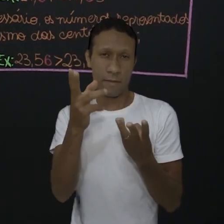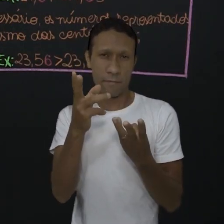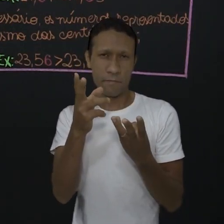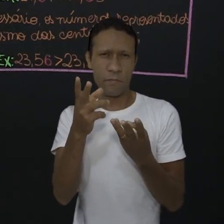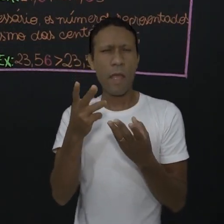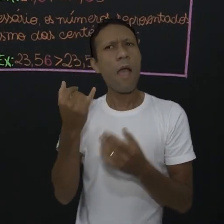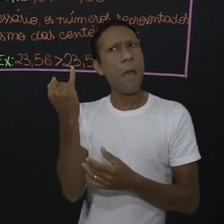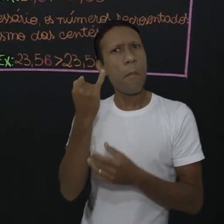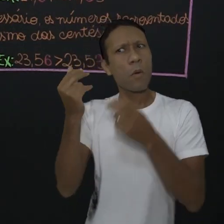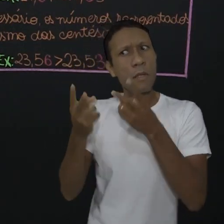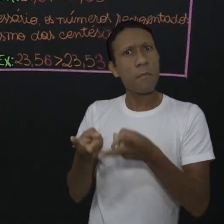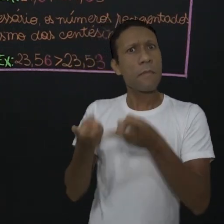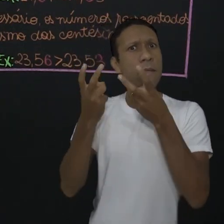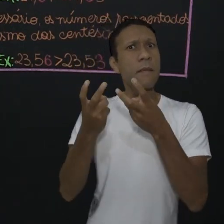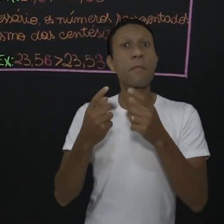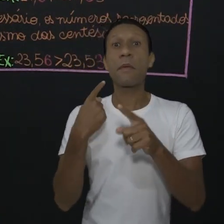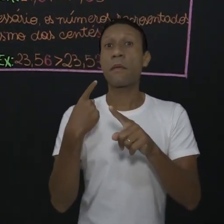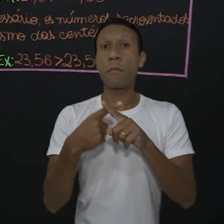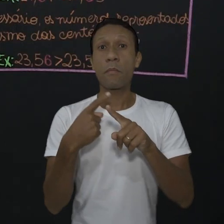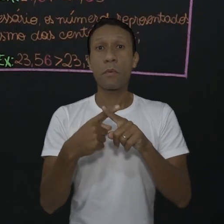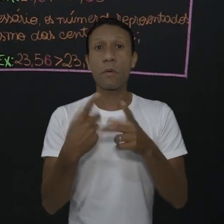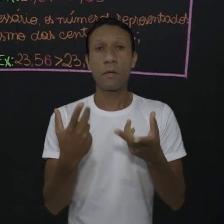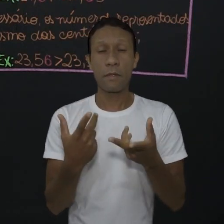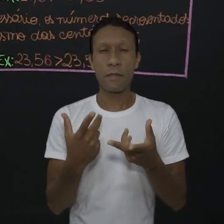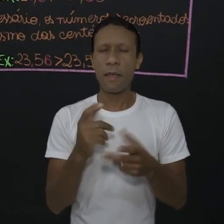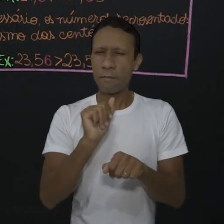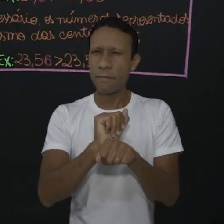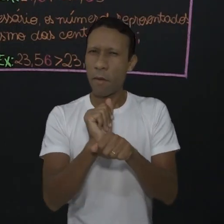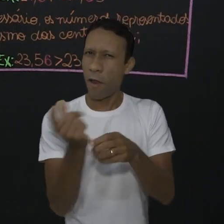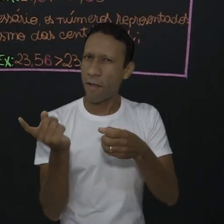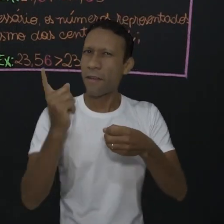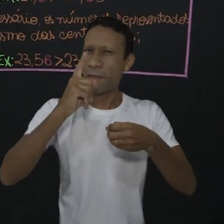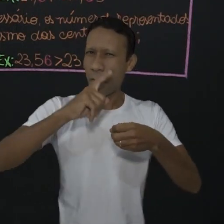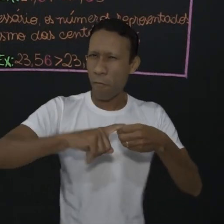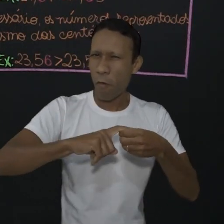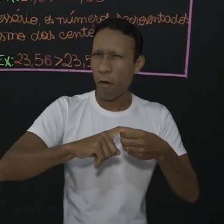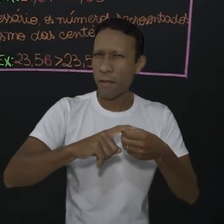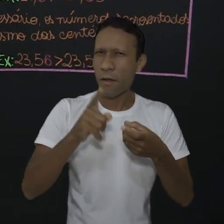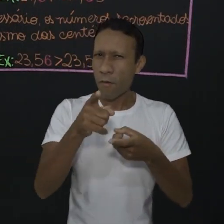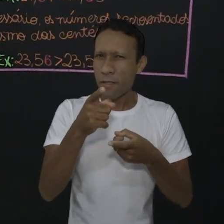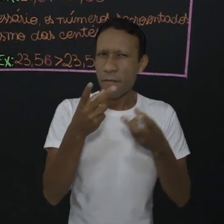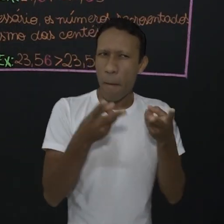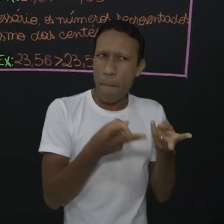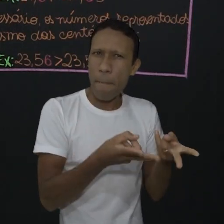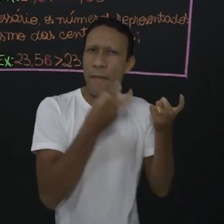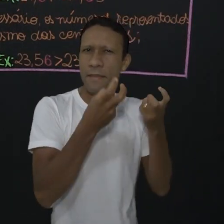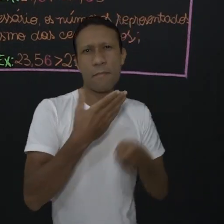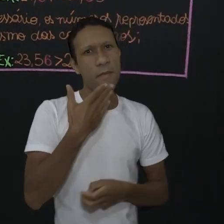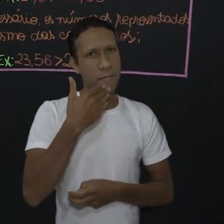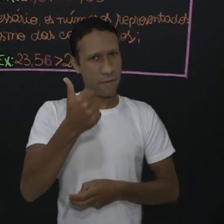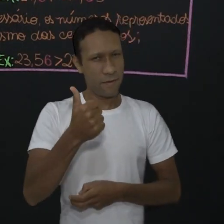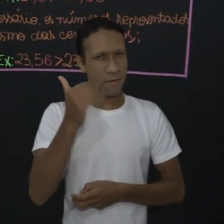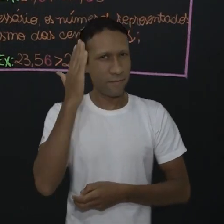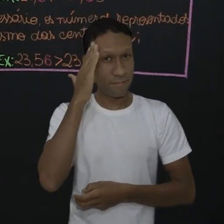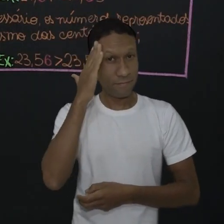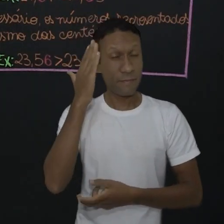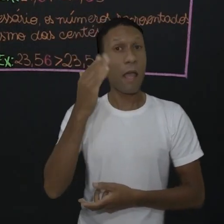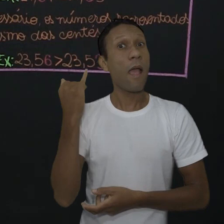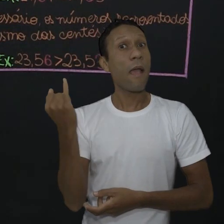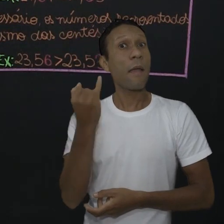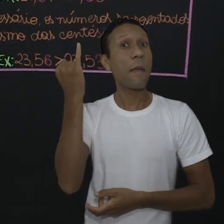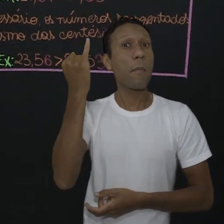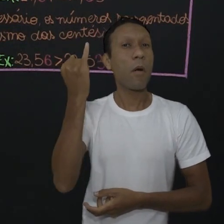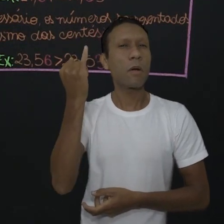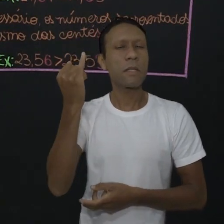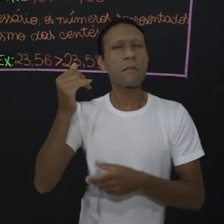você identificar isso aí, pois nós veremos daqui a pouco que essa ordem ela será muito